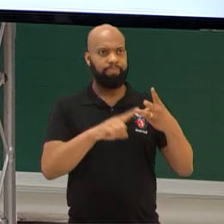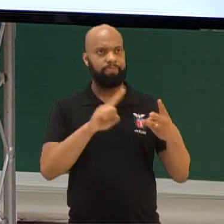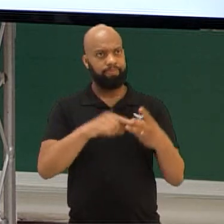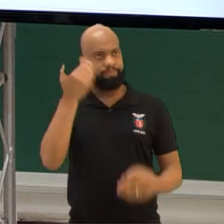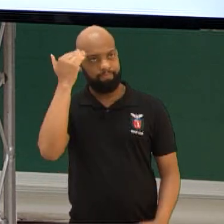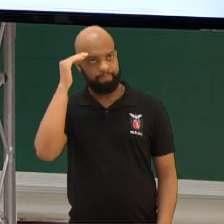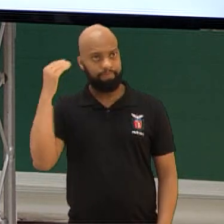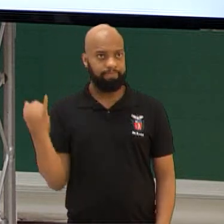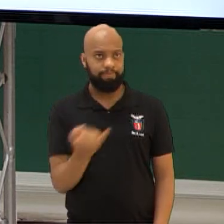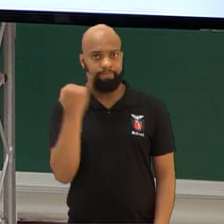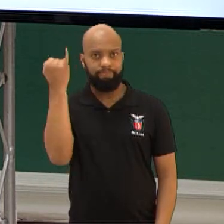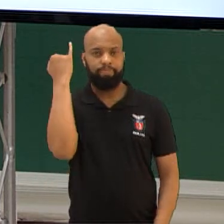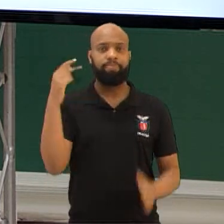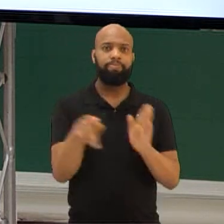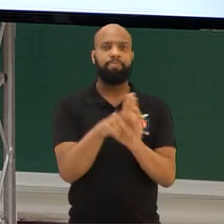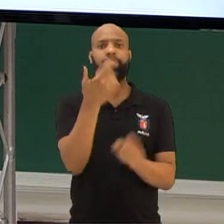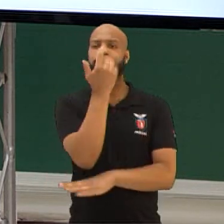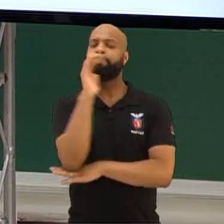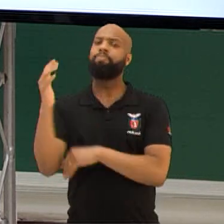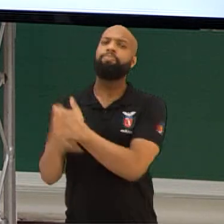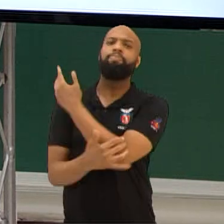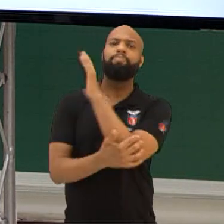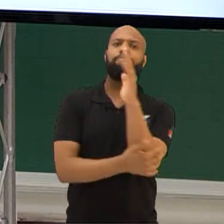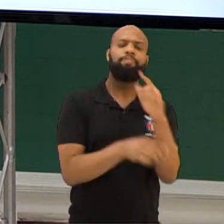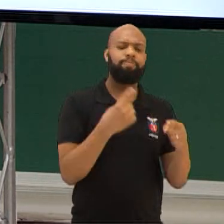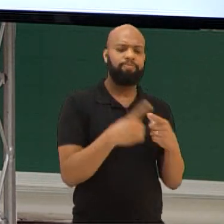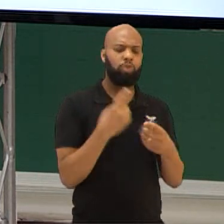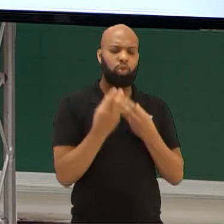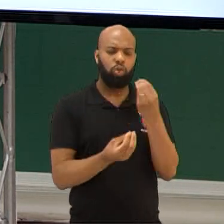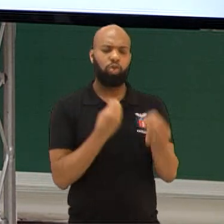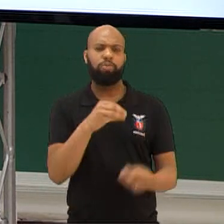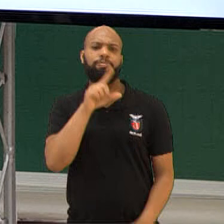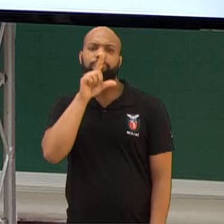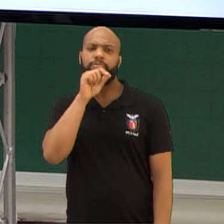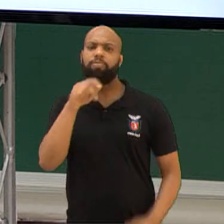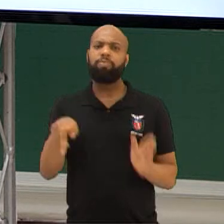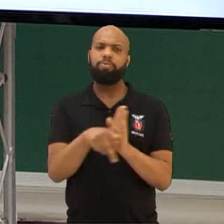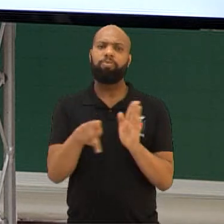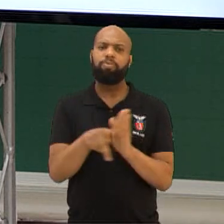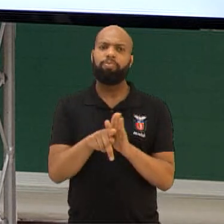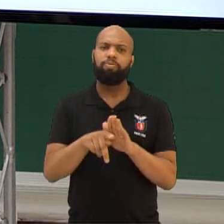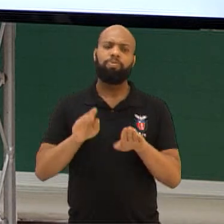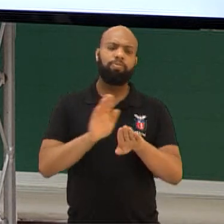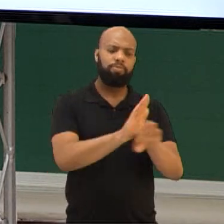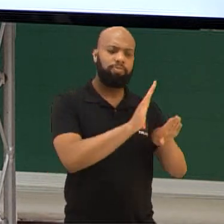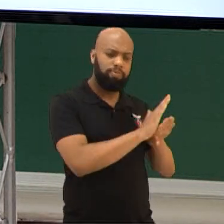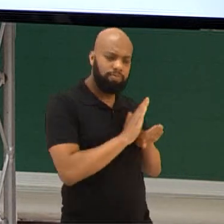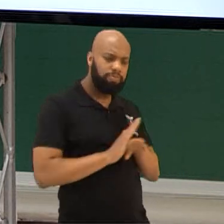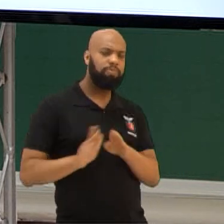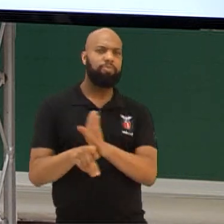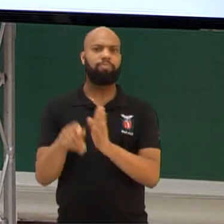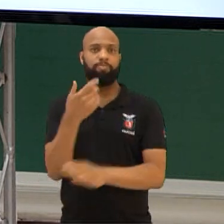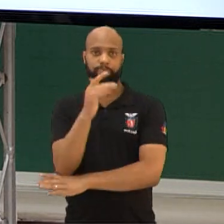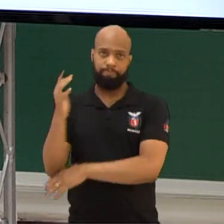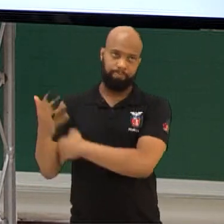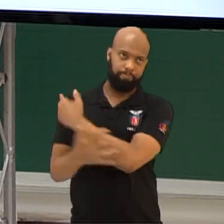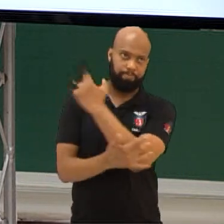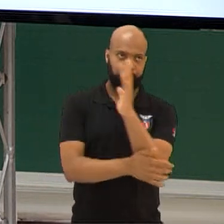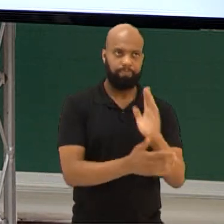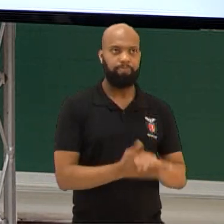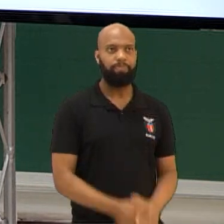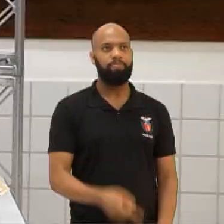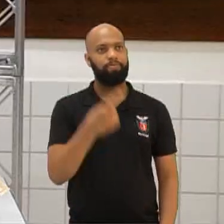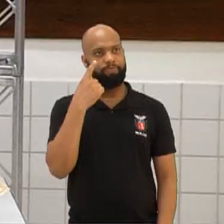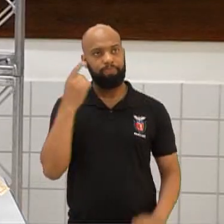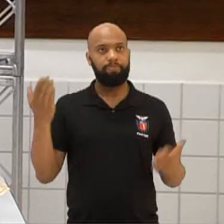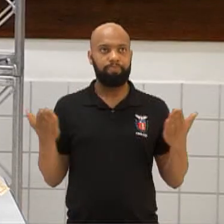falar a importância ecológica, como que as aves vão estar atuando no meio ambiente. Então, vamos lá. Então, nós